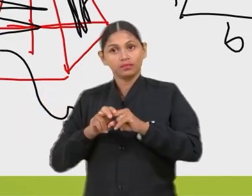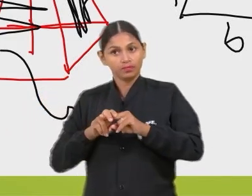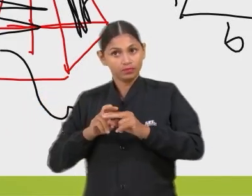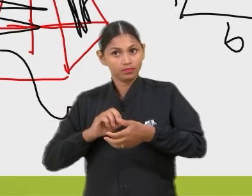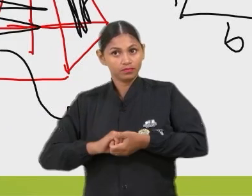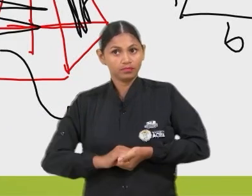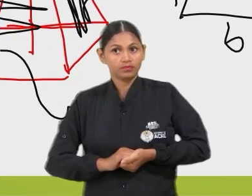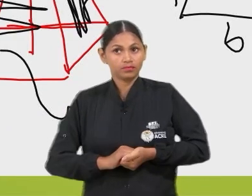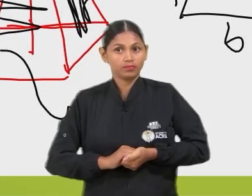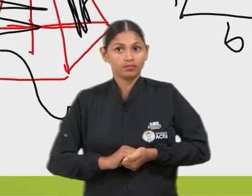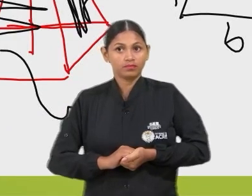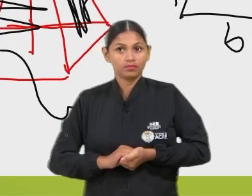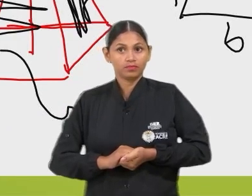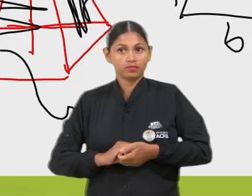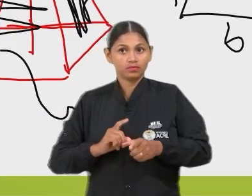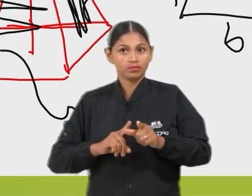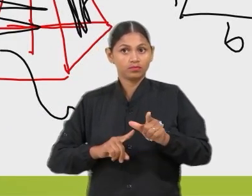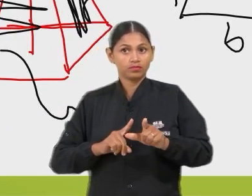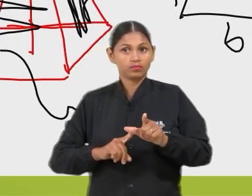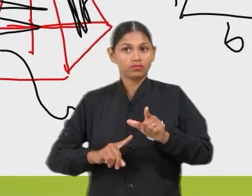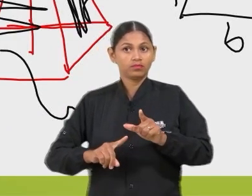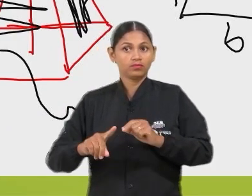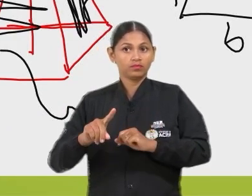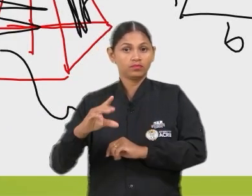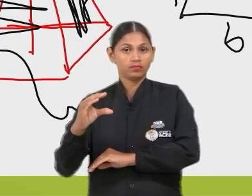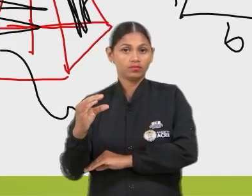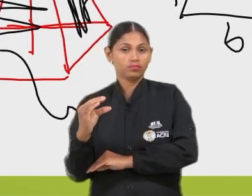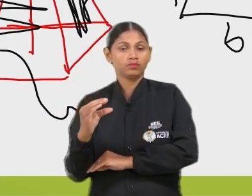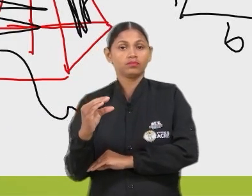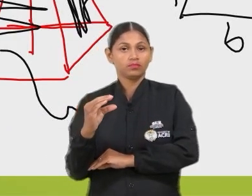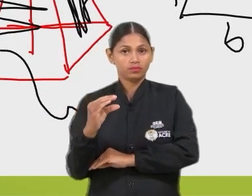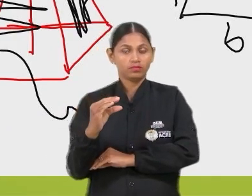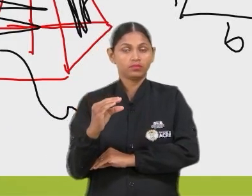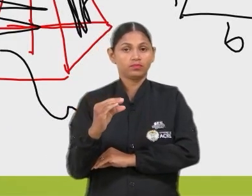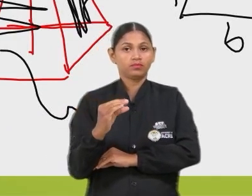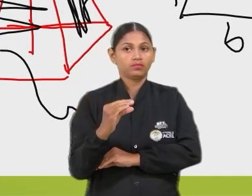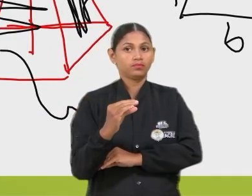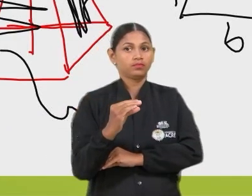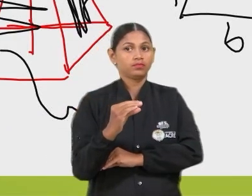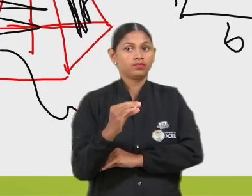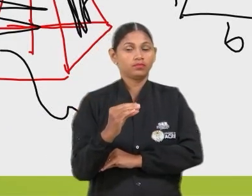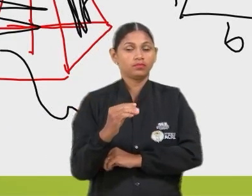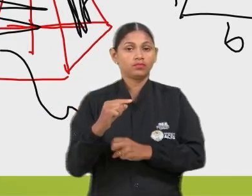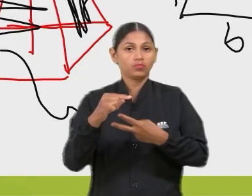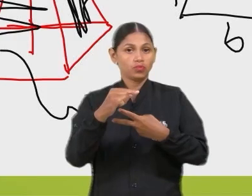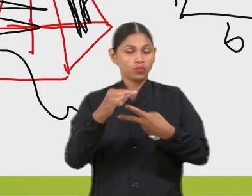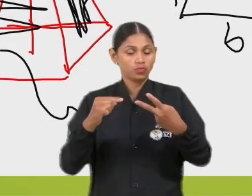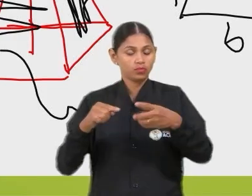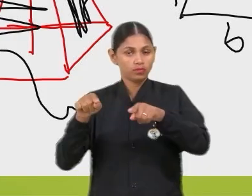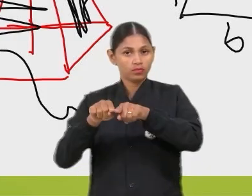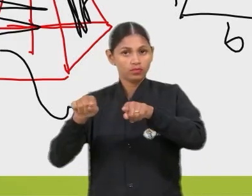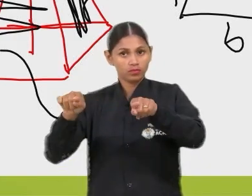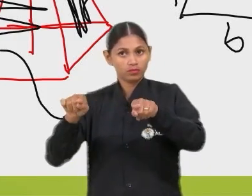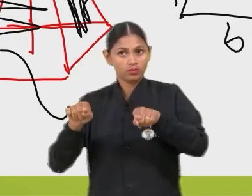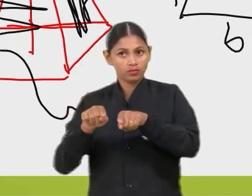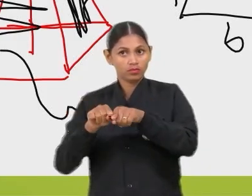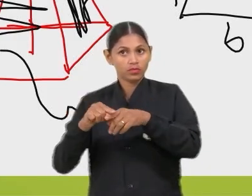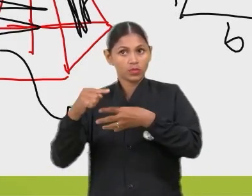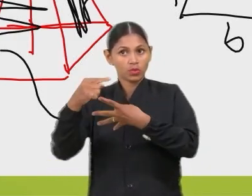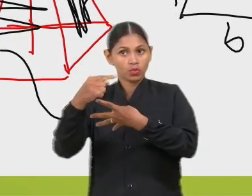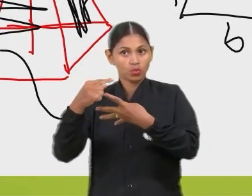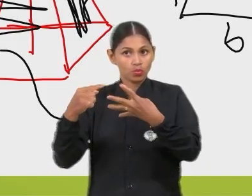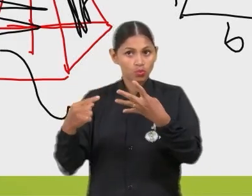isósceles. Alternativa correta, letra C de casa. 2 quadrados e 4 trapézios isósceles, tá